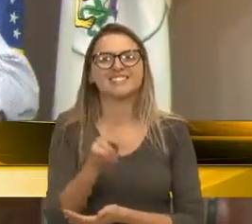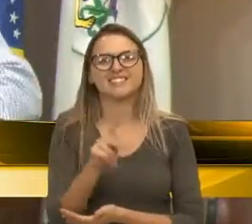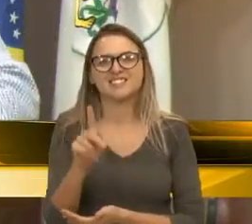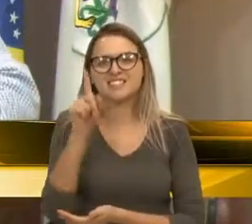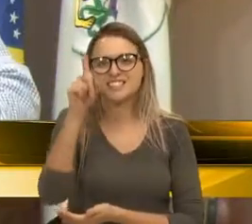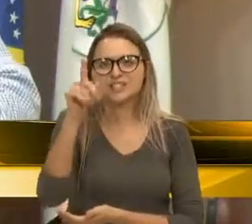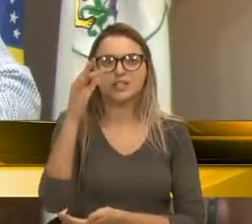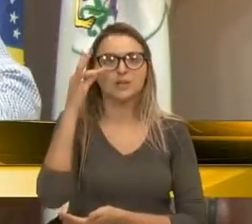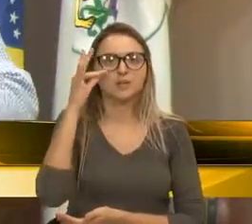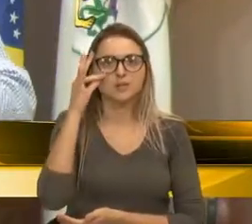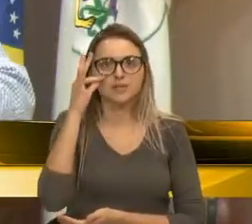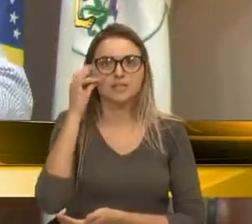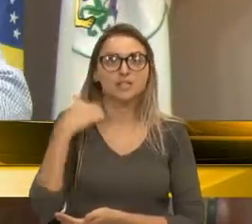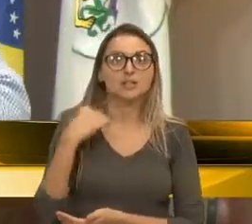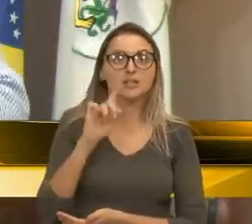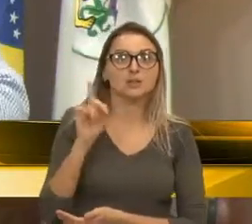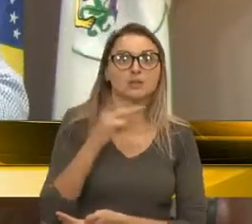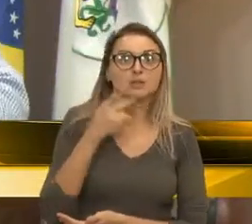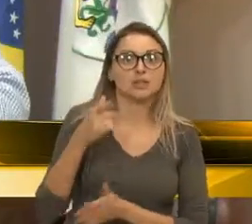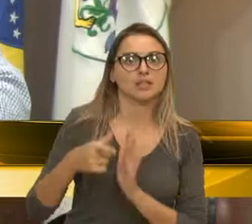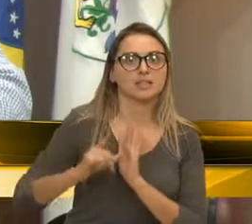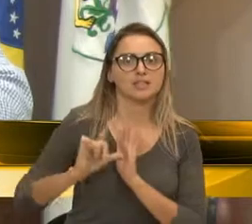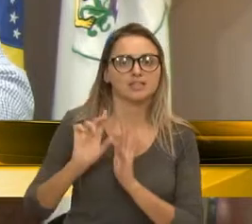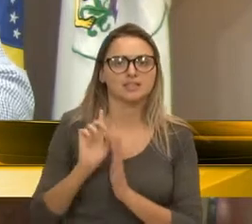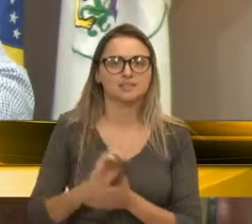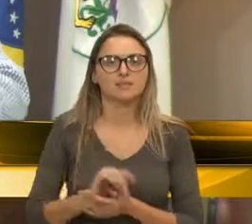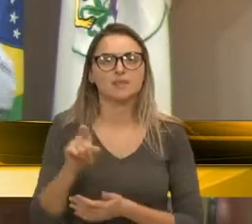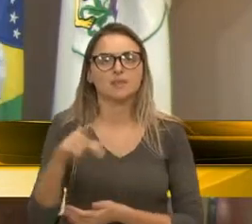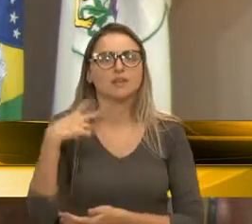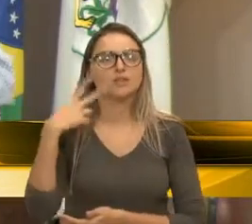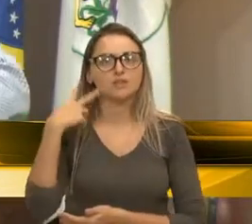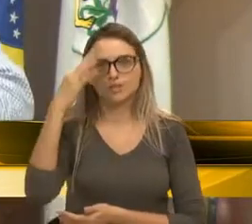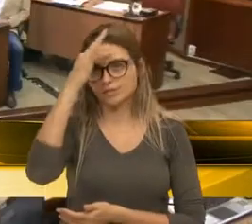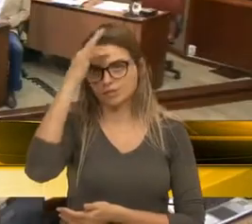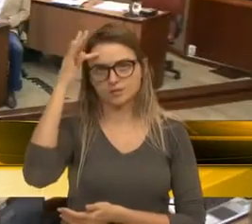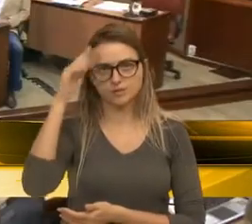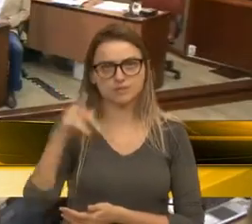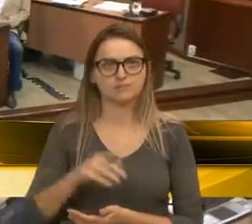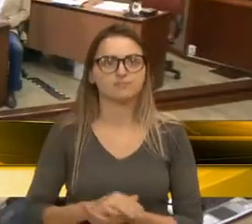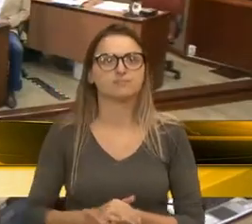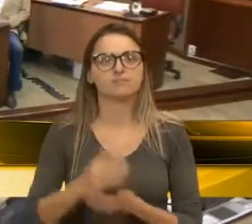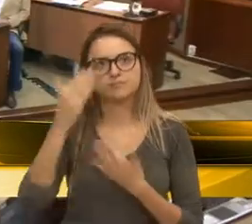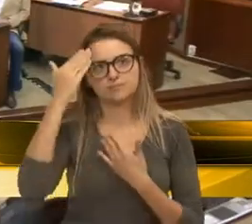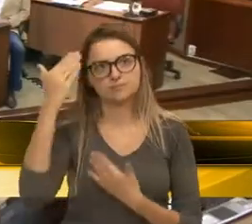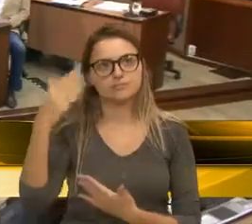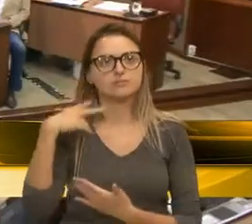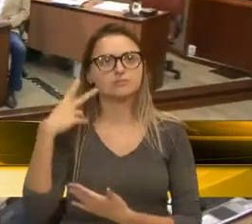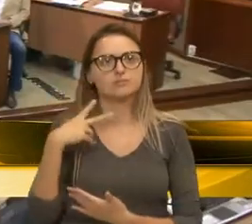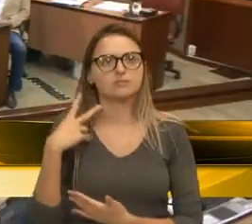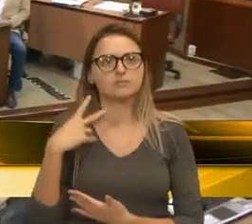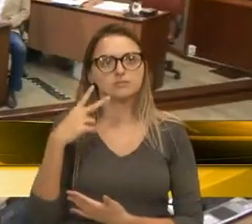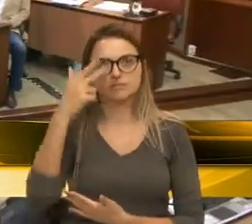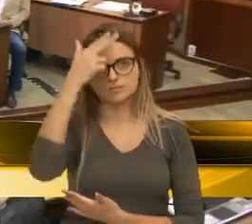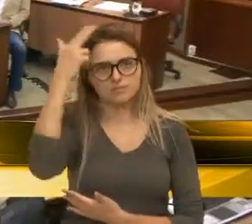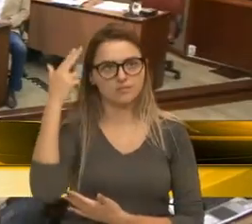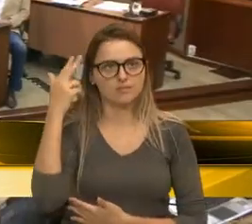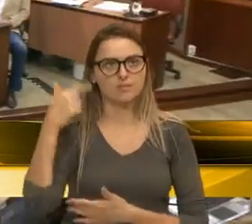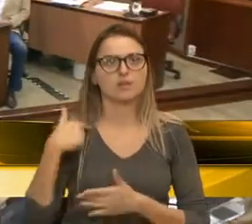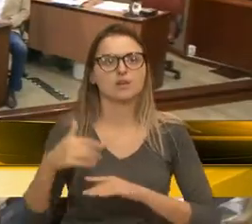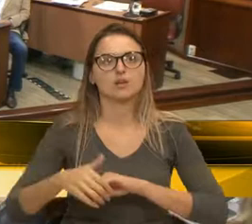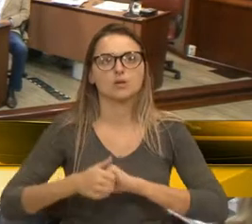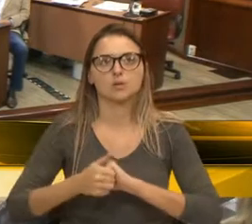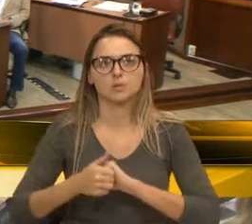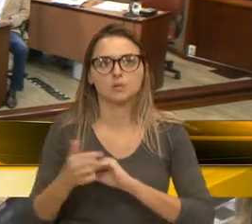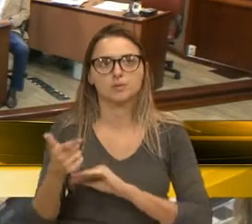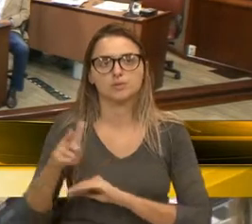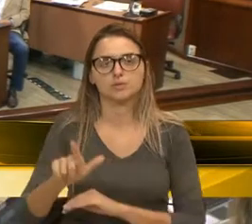aqui presente, que eu não tinha citado anteriormente. Vereador Tuigo. Muito obrigado, vereador Cassina. Eu lhe cumprimento novamente por